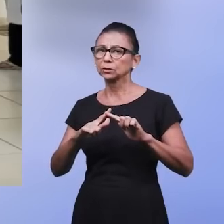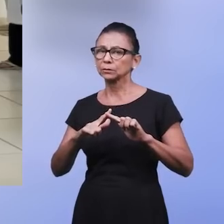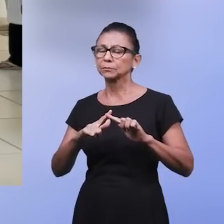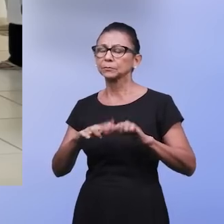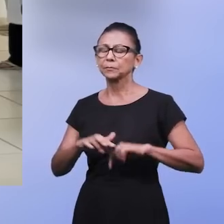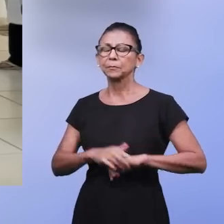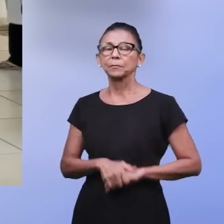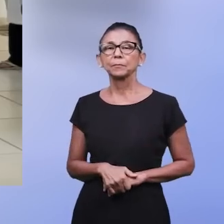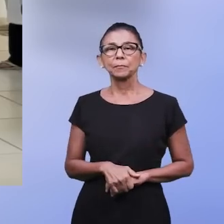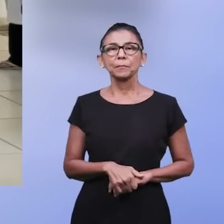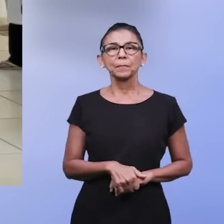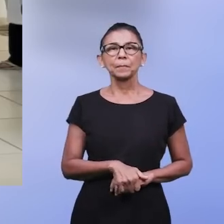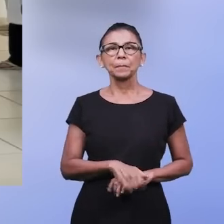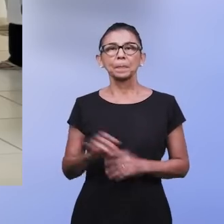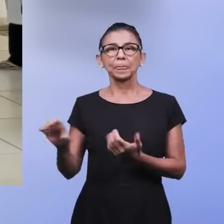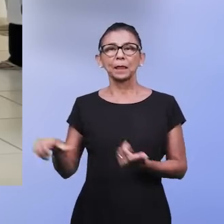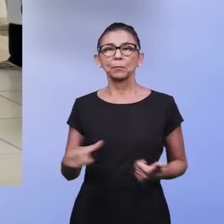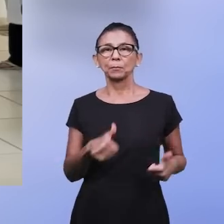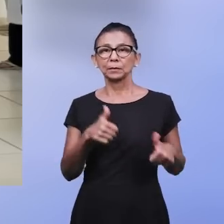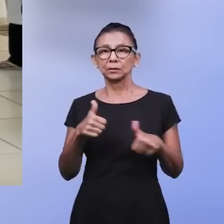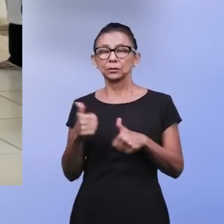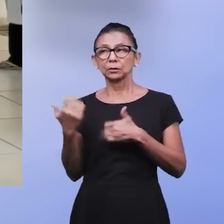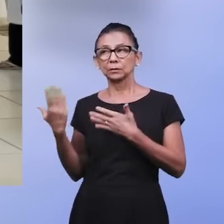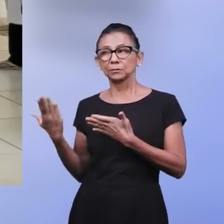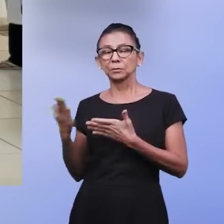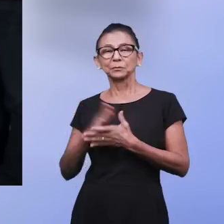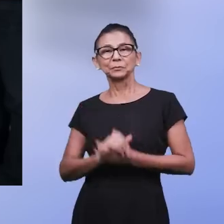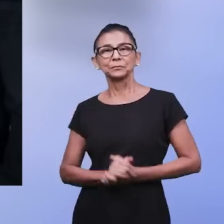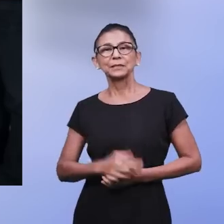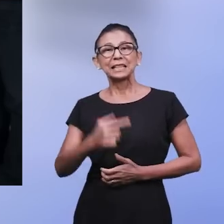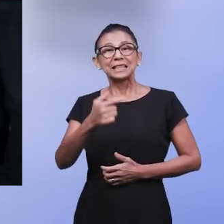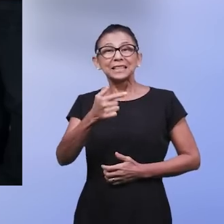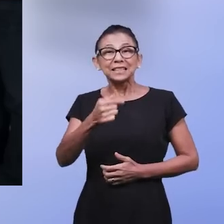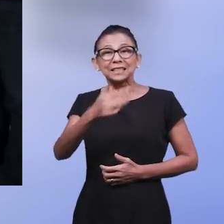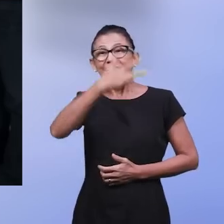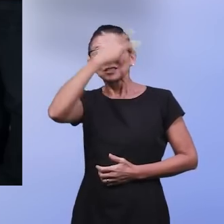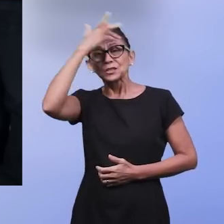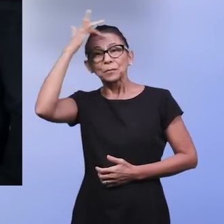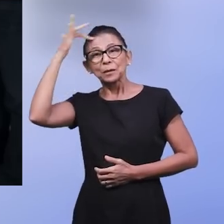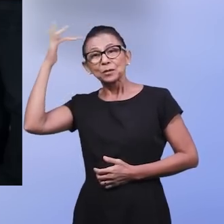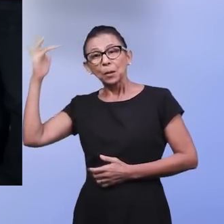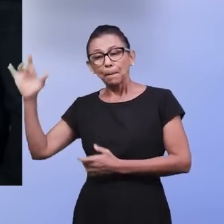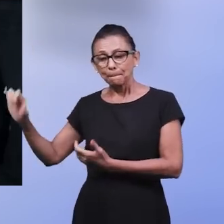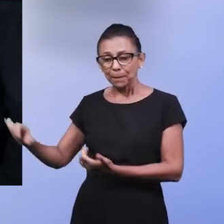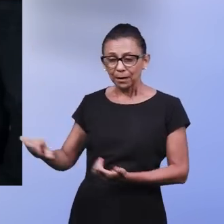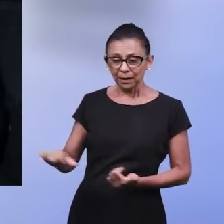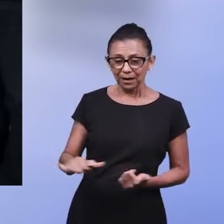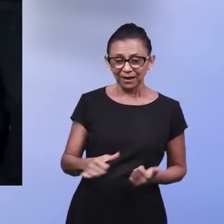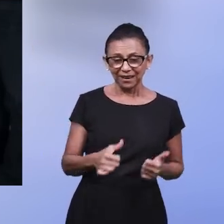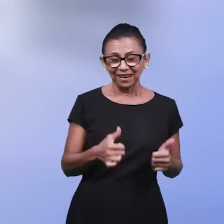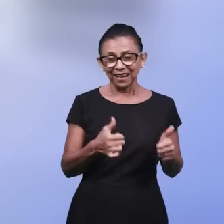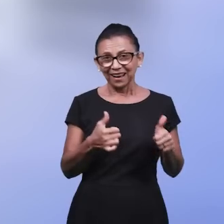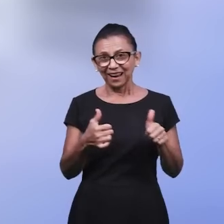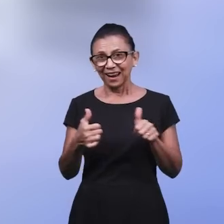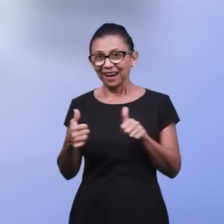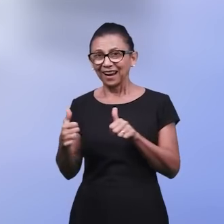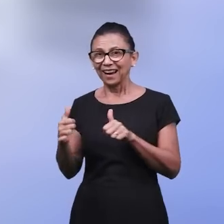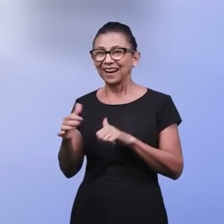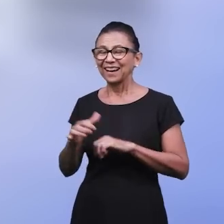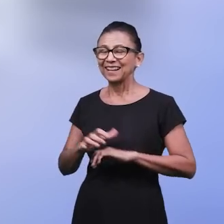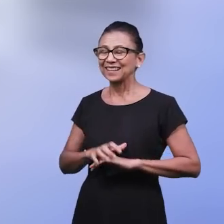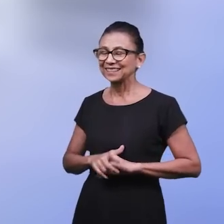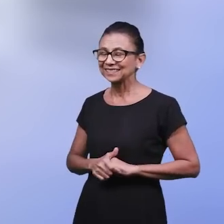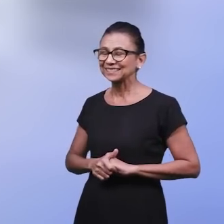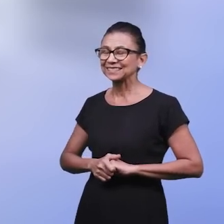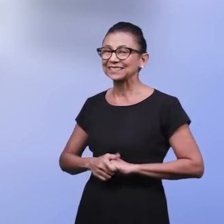Batismo agora na cidade de Caratinga, Minas Gerais, onde 7 vidas passaram pelas águas. A igreja orou, buscou ao